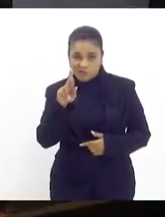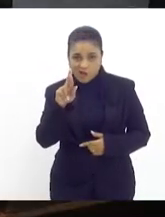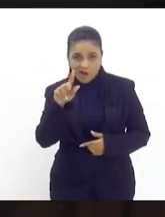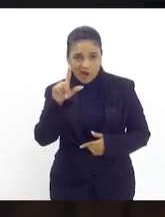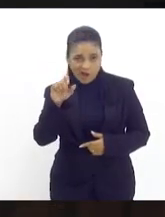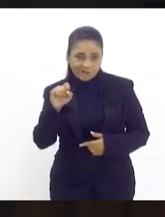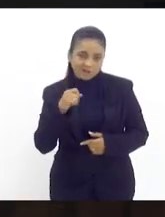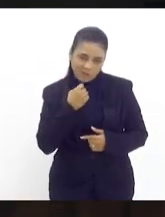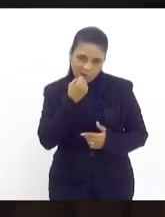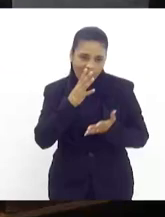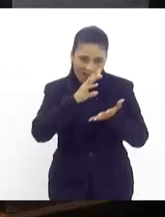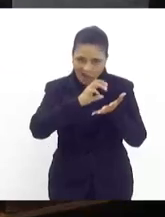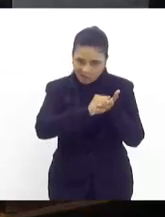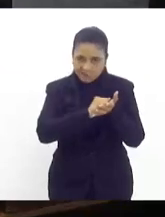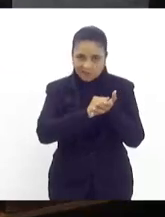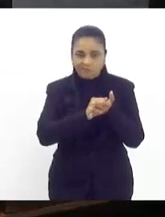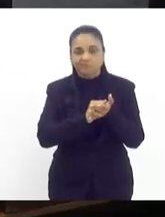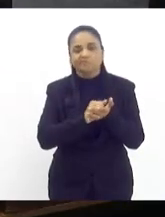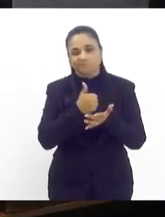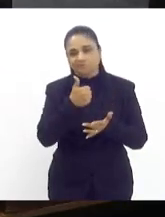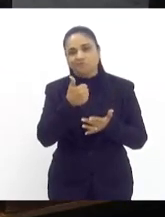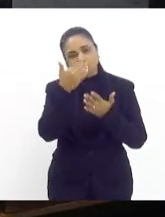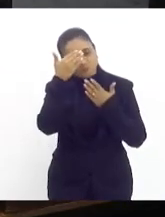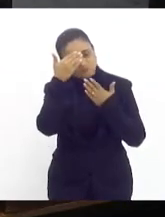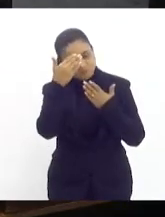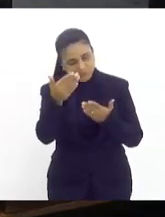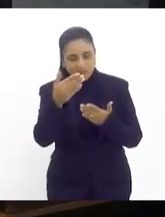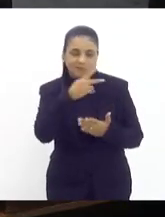presidente? 100%. Obrigado, senhor presidente. Eu que agradeço. Tia Ju.